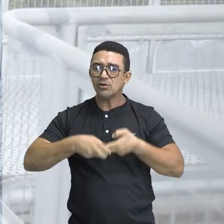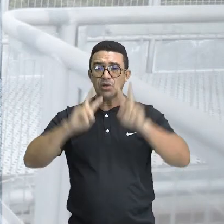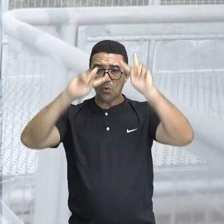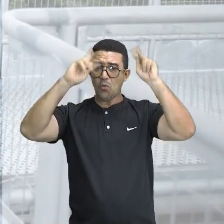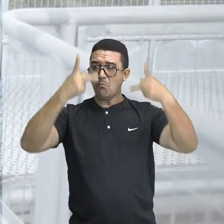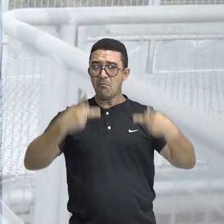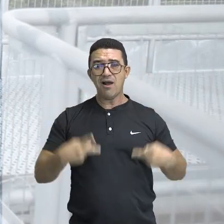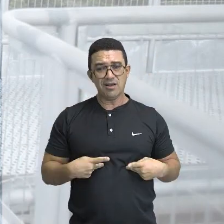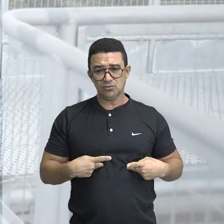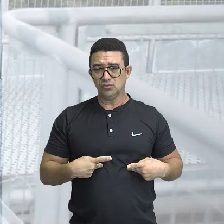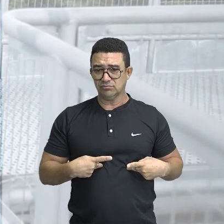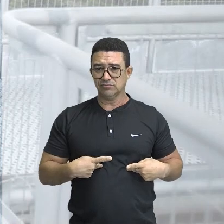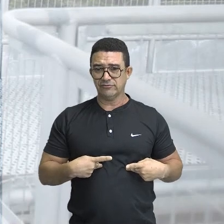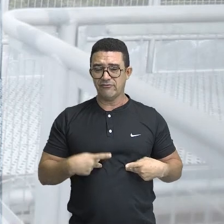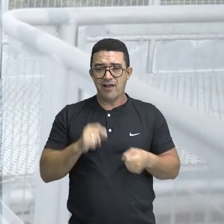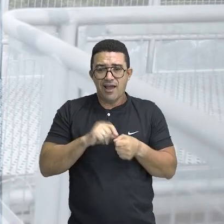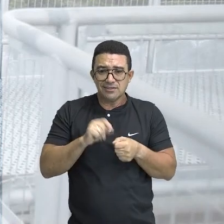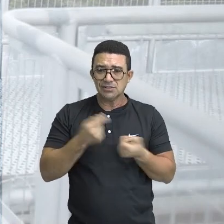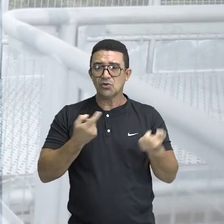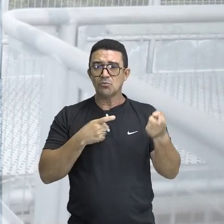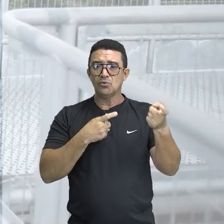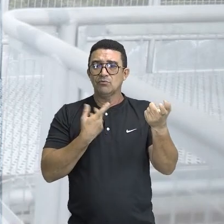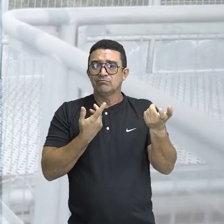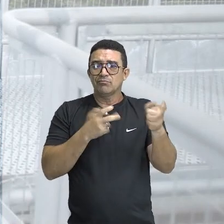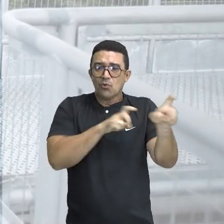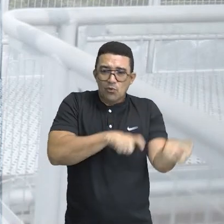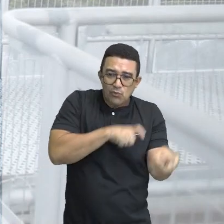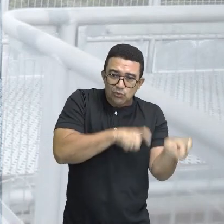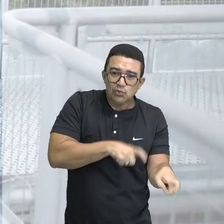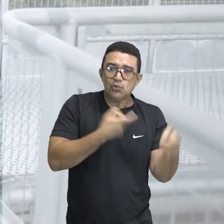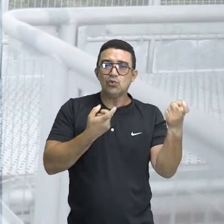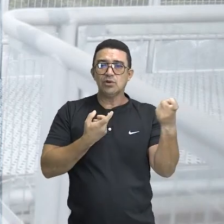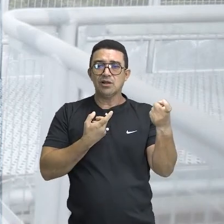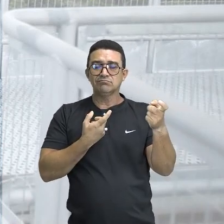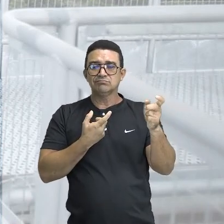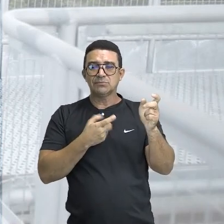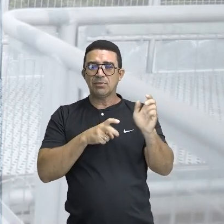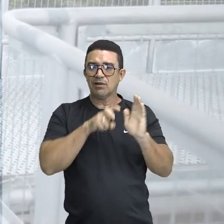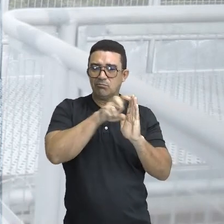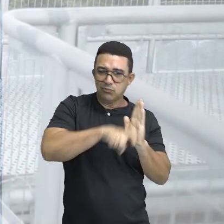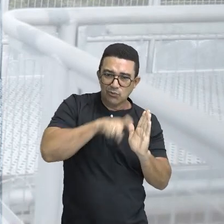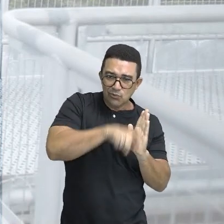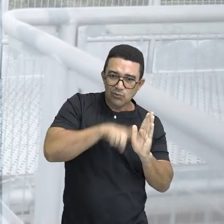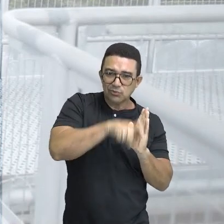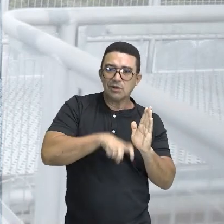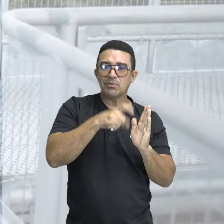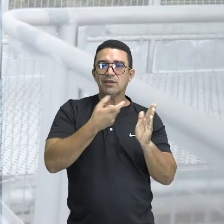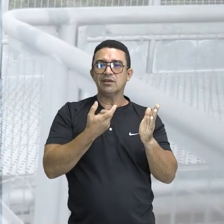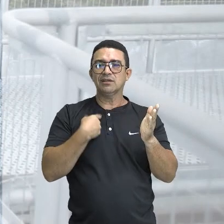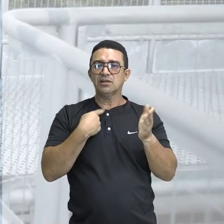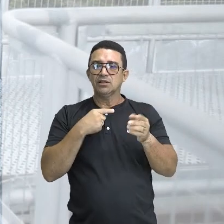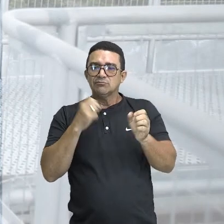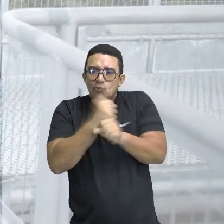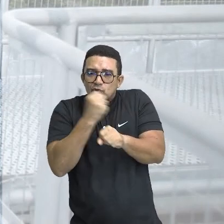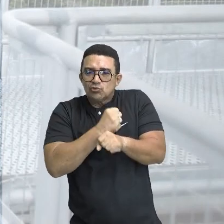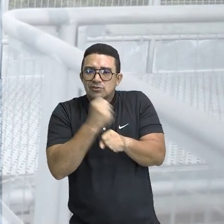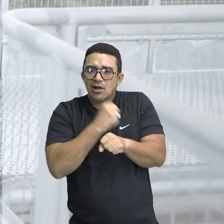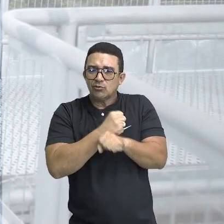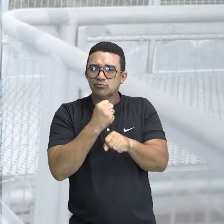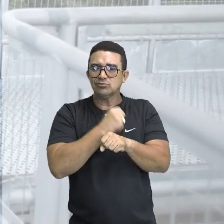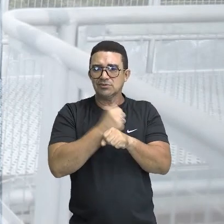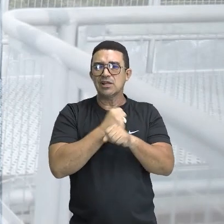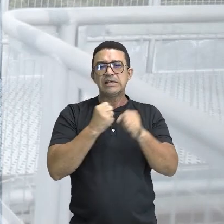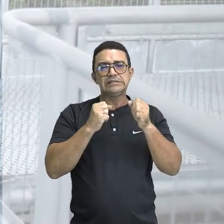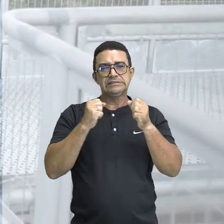acaba provocando, com a atividade de agricultura, pecuária, até mesmo a construção das cidades, com o aumento da quantidade de